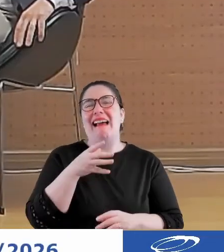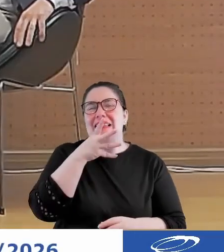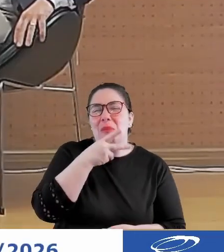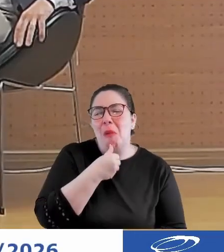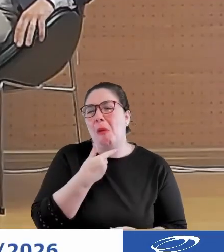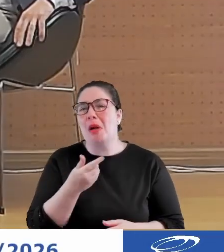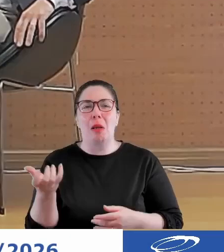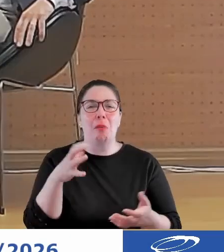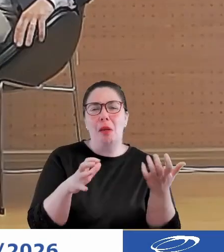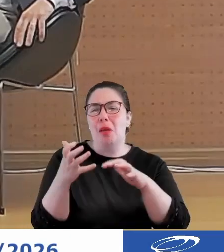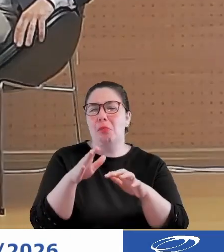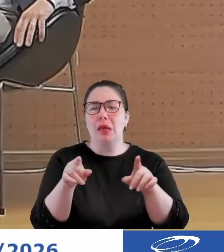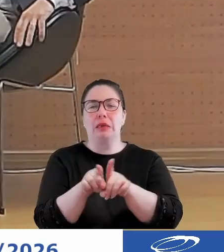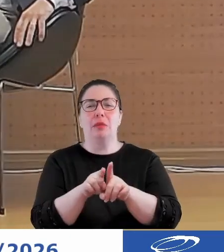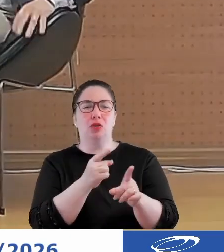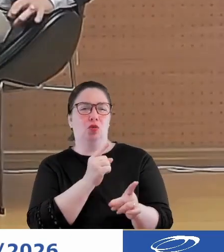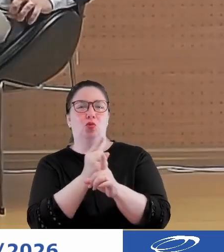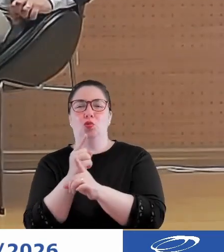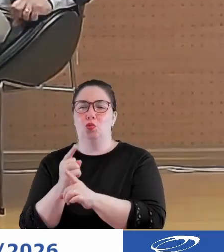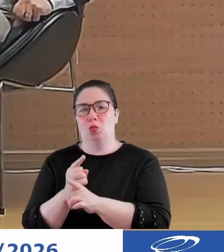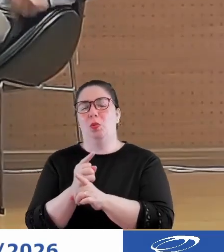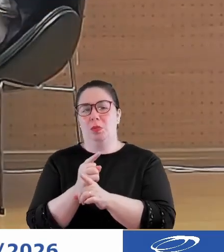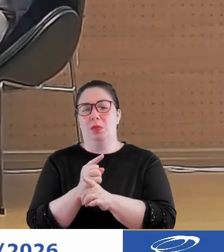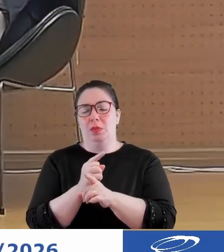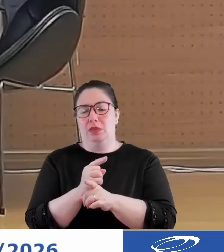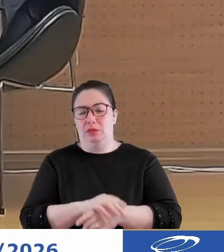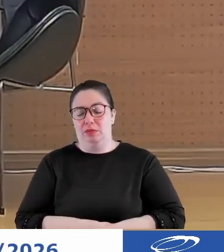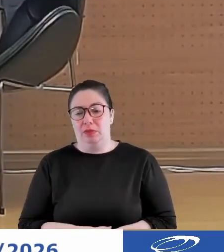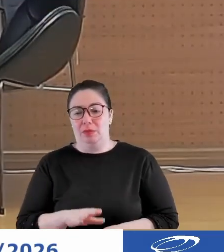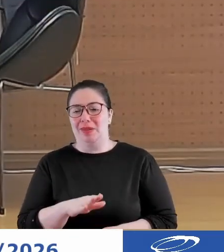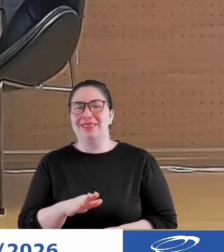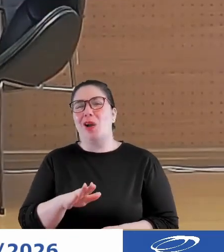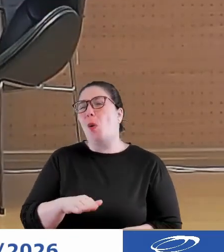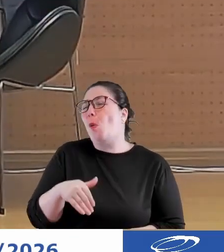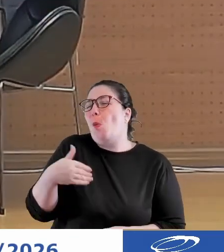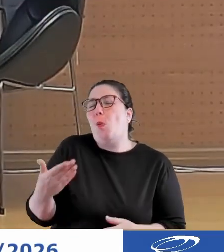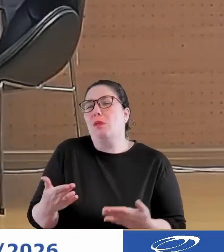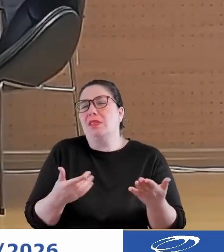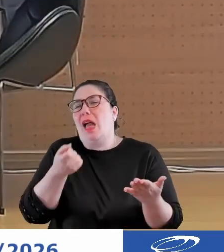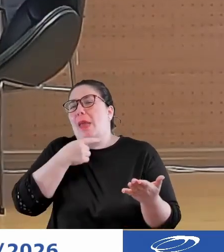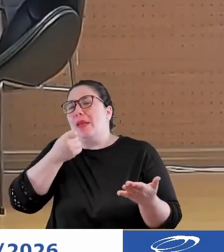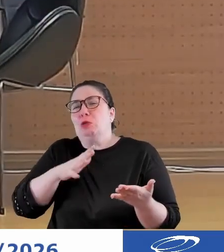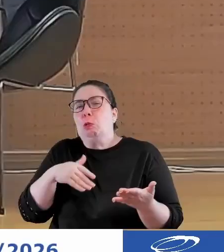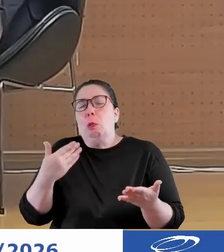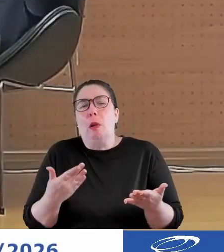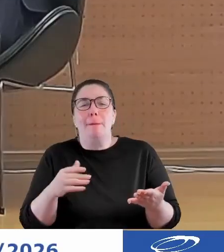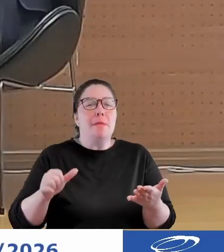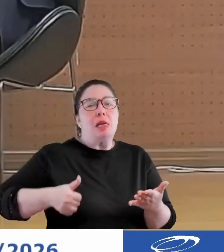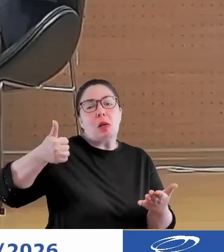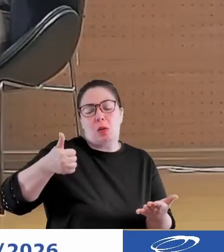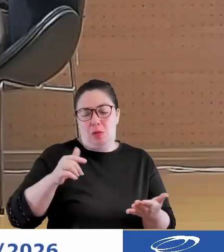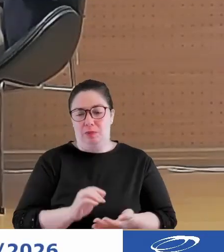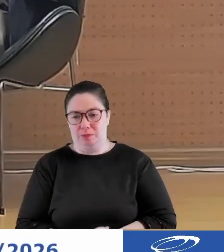alguma pista, alguma dica assim, de quais antibióticos têm mais evidência, que a gente pode priorizar no tratamento. So